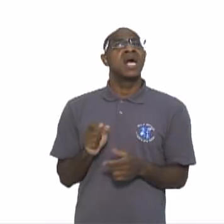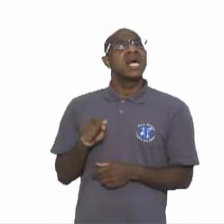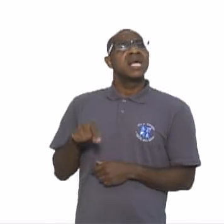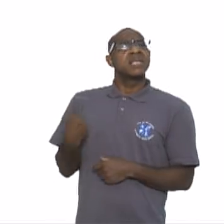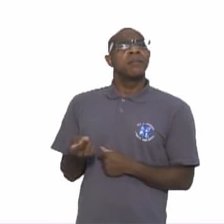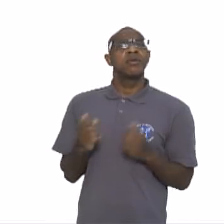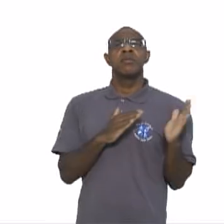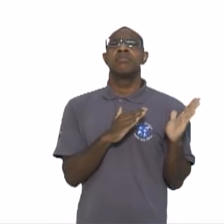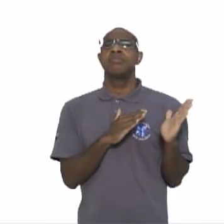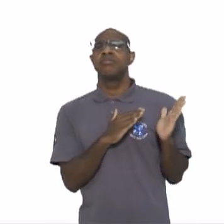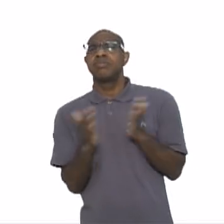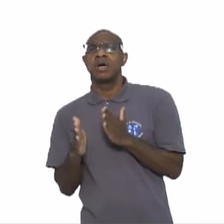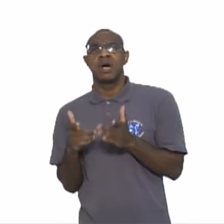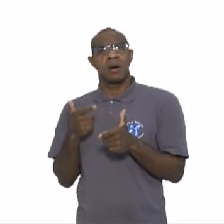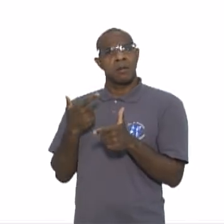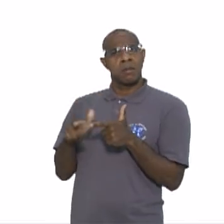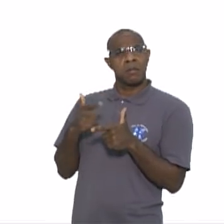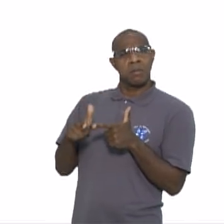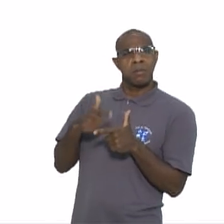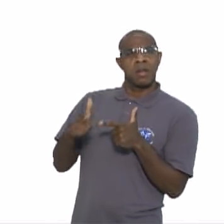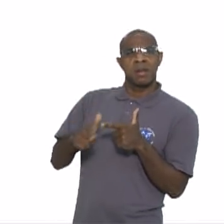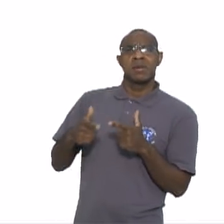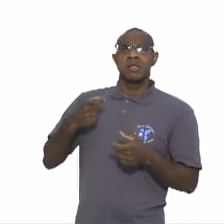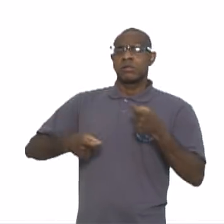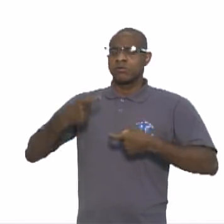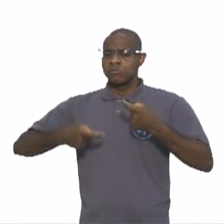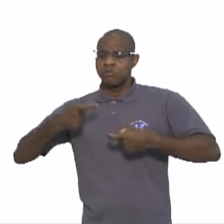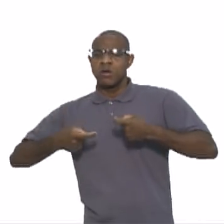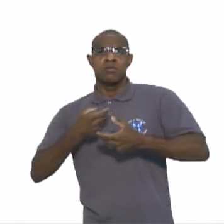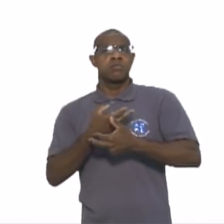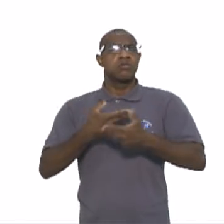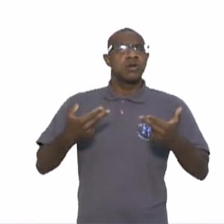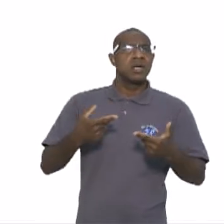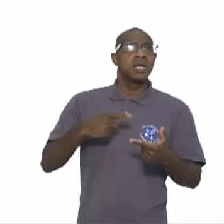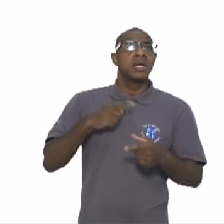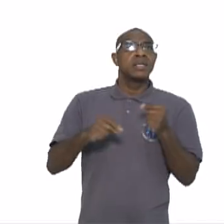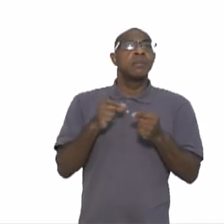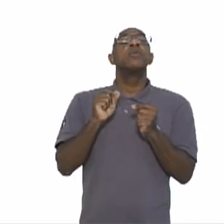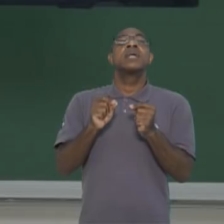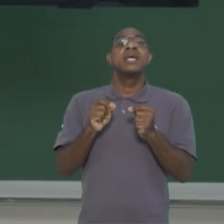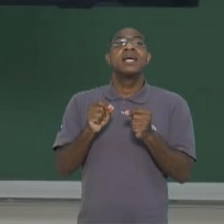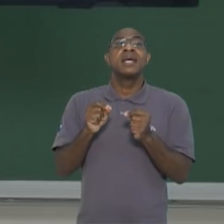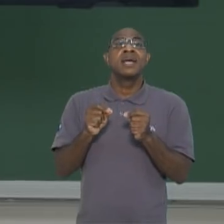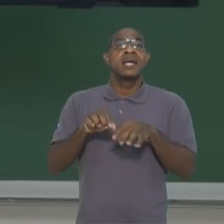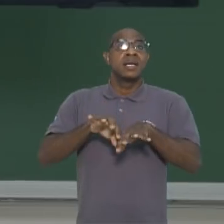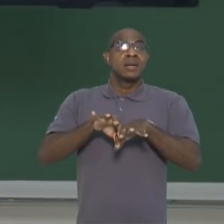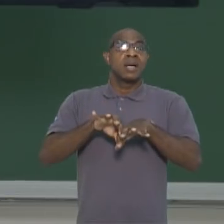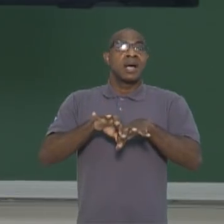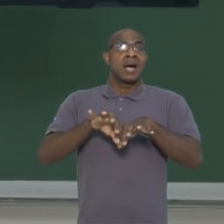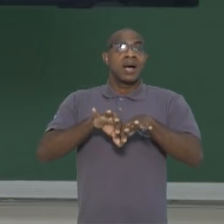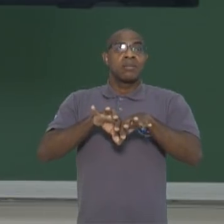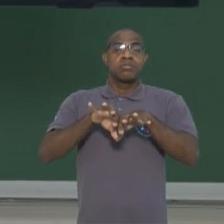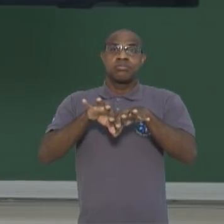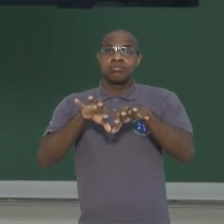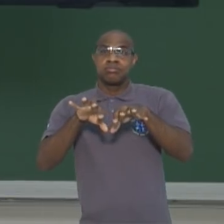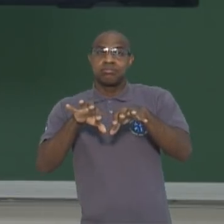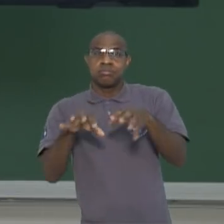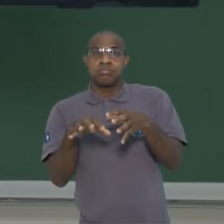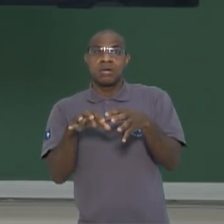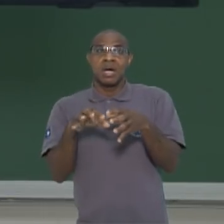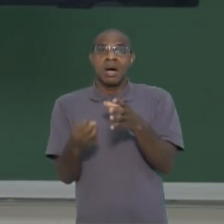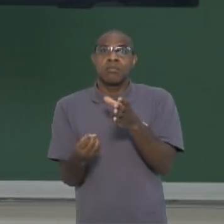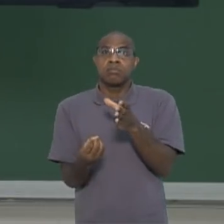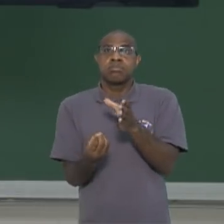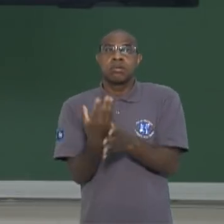longo período de conflitos e disputas, temos a coesão dos povos germânicos. Então, os francos eles vão ser